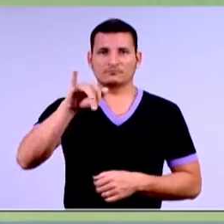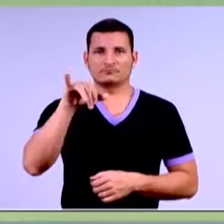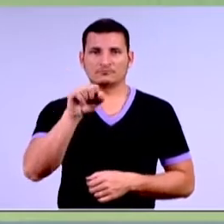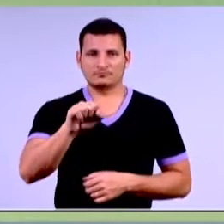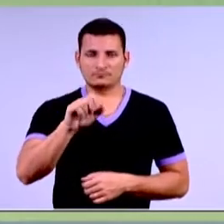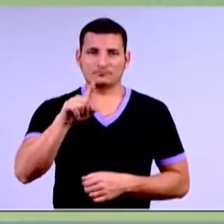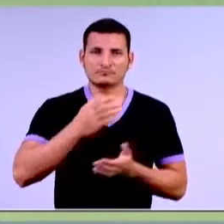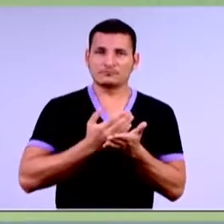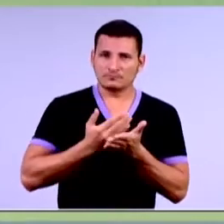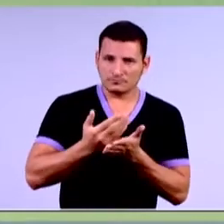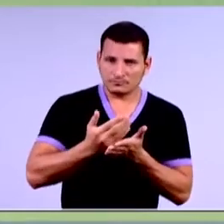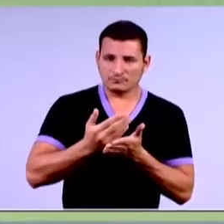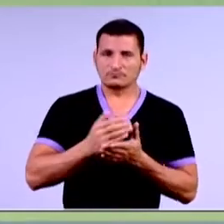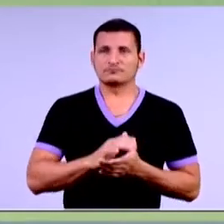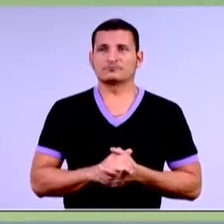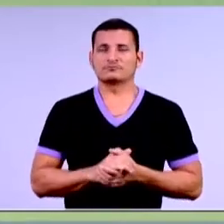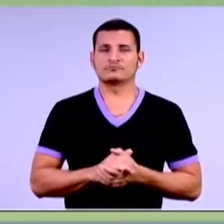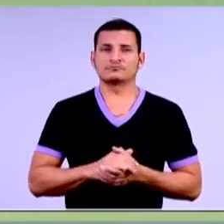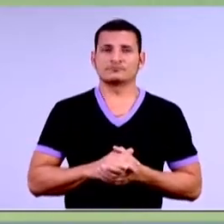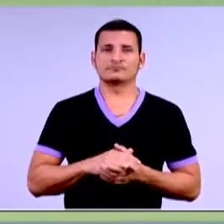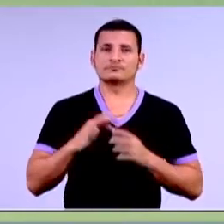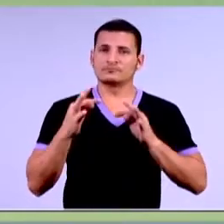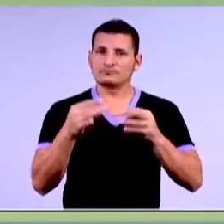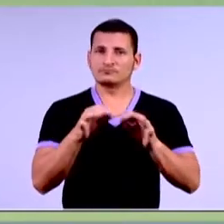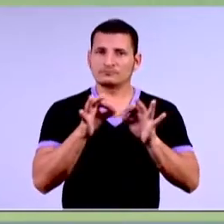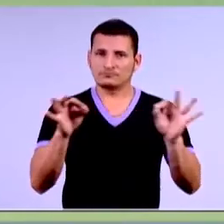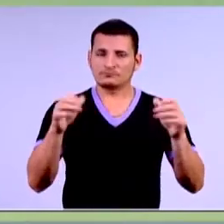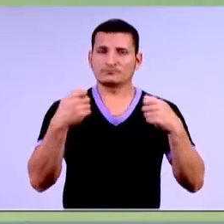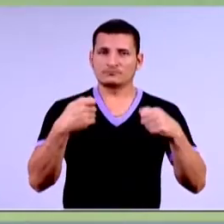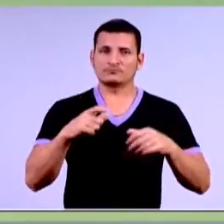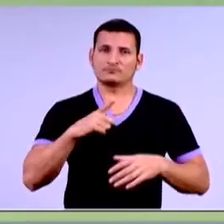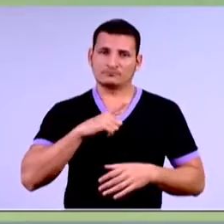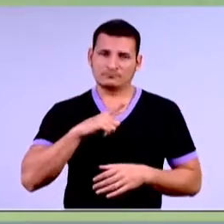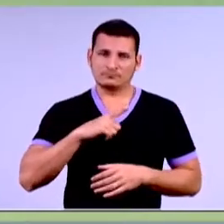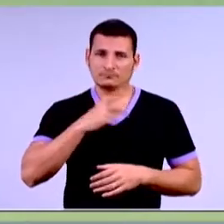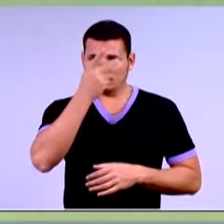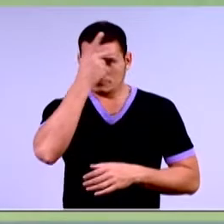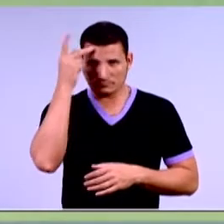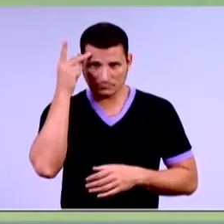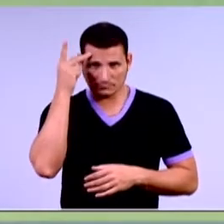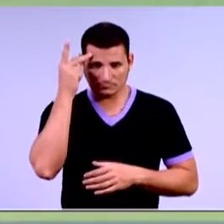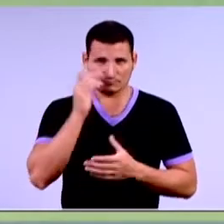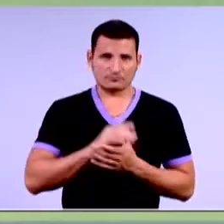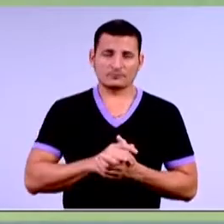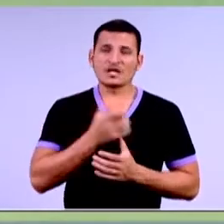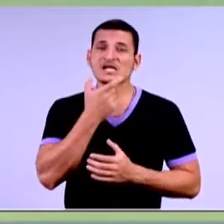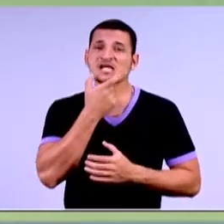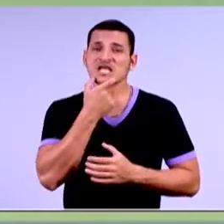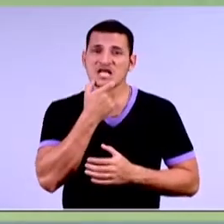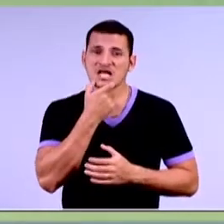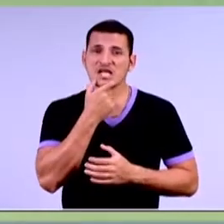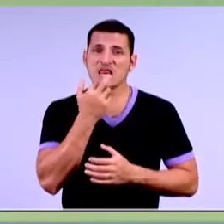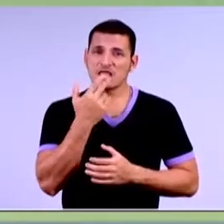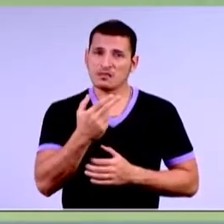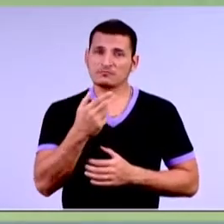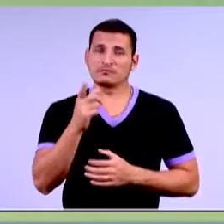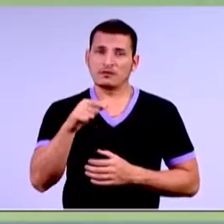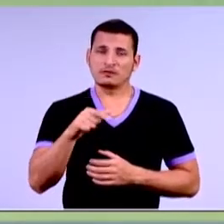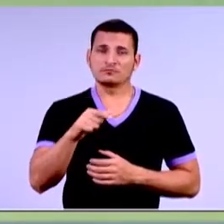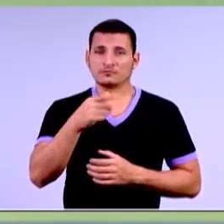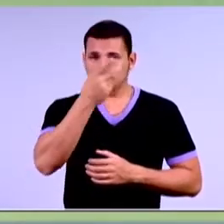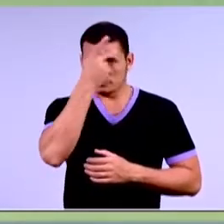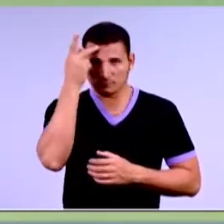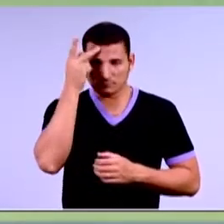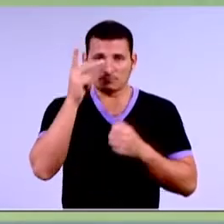inicio uma frase toda frase tem que ter um sujeito geralmente na língua inglesa sujeito vem em forma de pronome que aquilo que